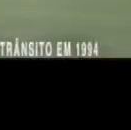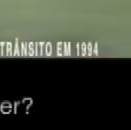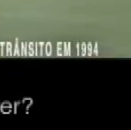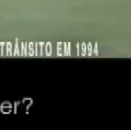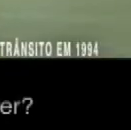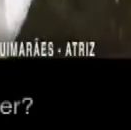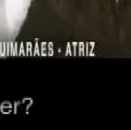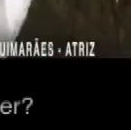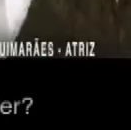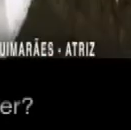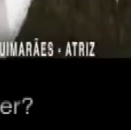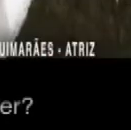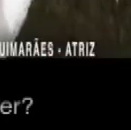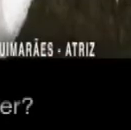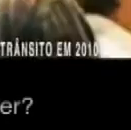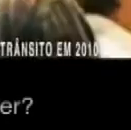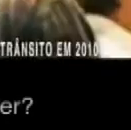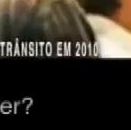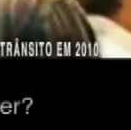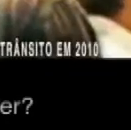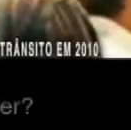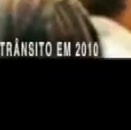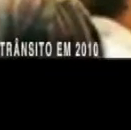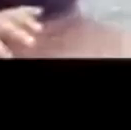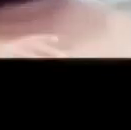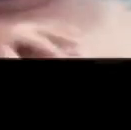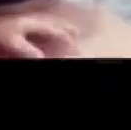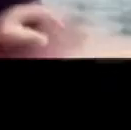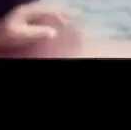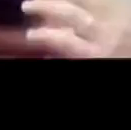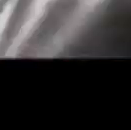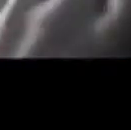Quanto futuro o Brasil não está deixando de viver.